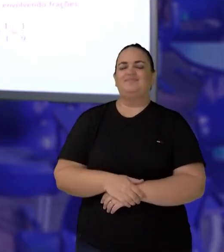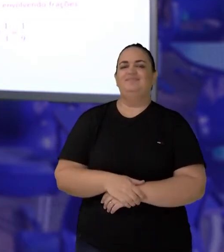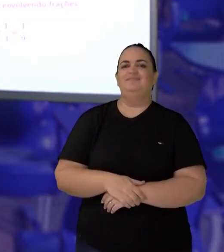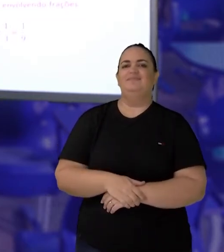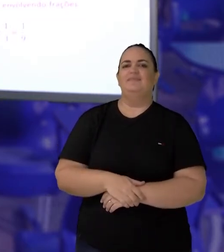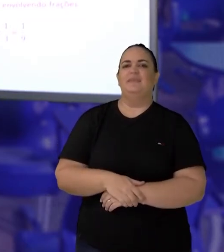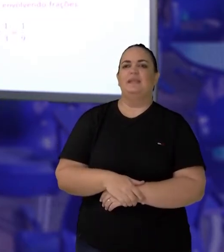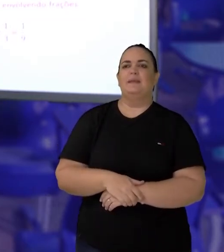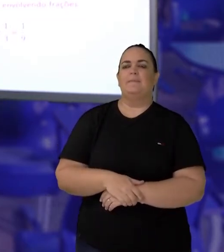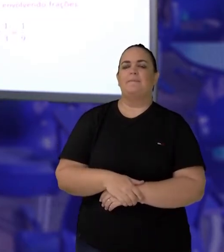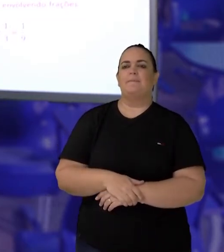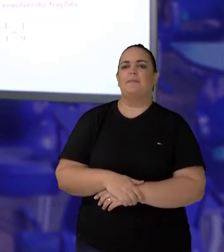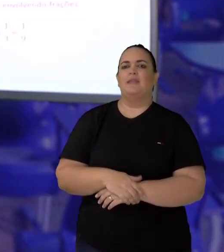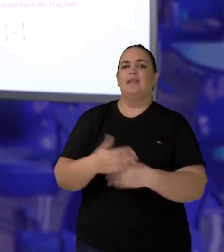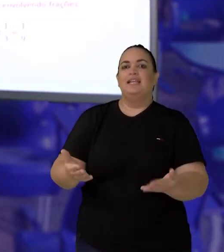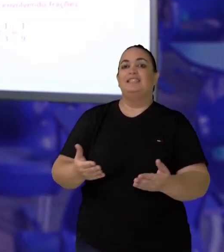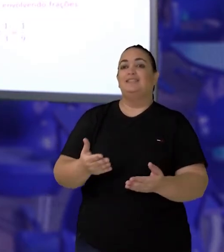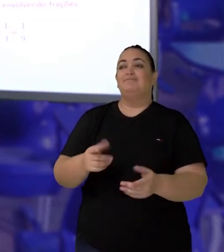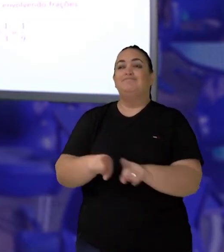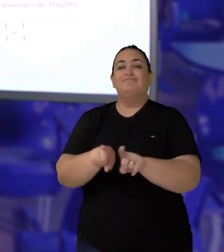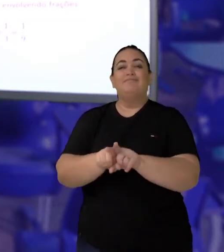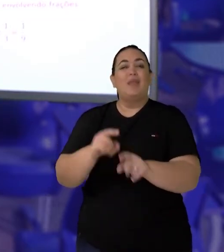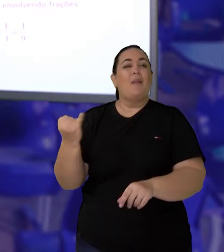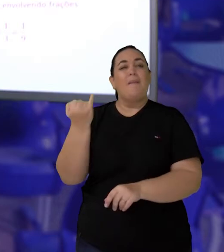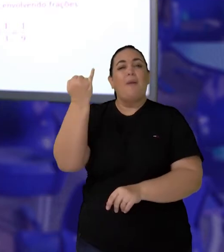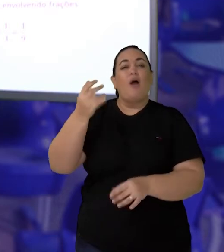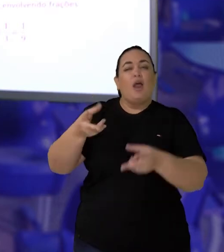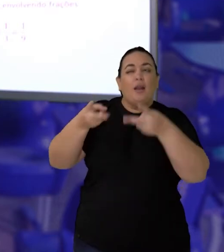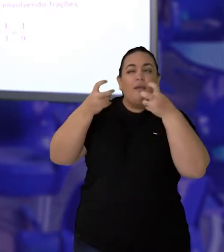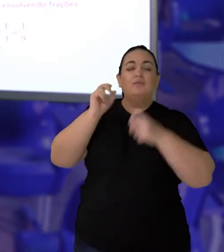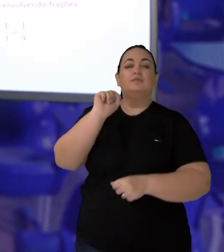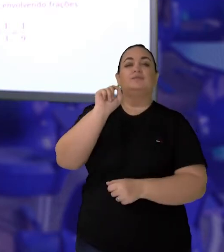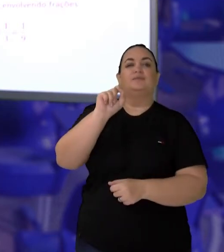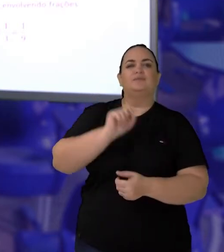outra observação importante aqui nesse slide é o seguinte: